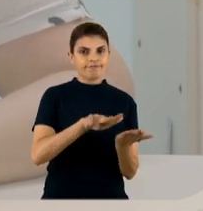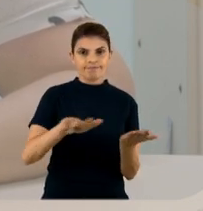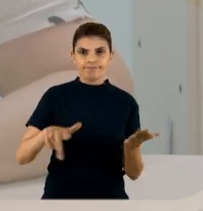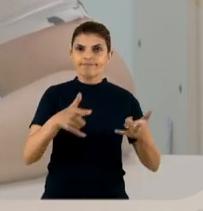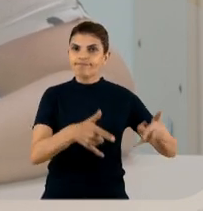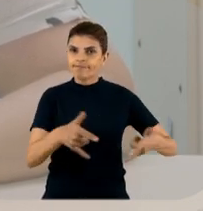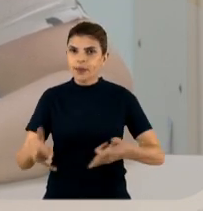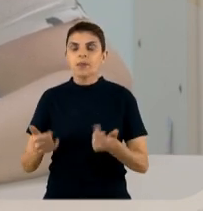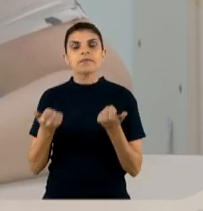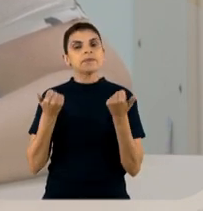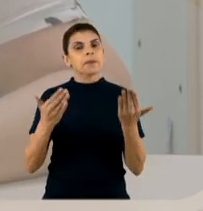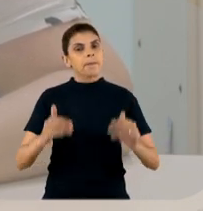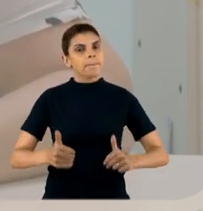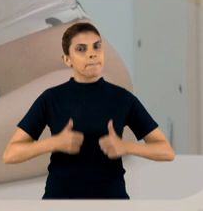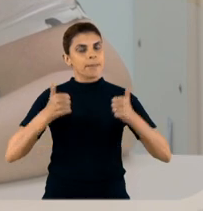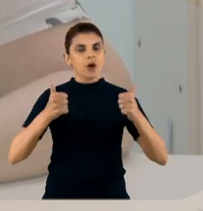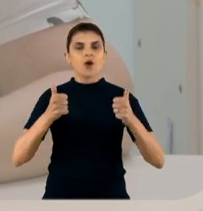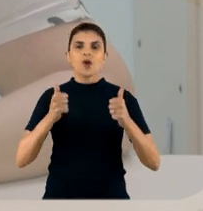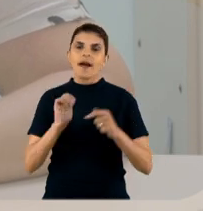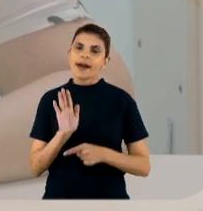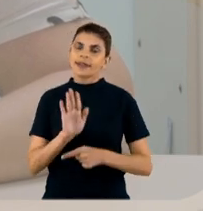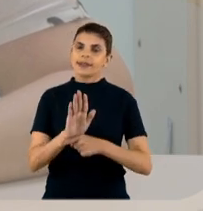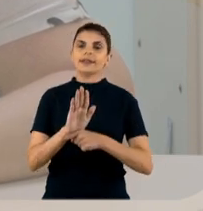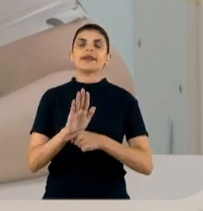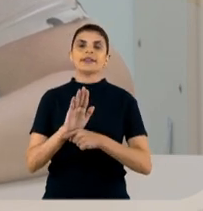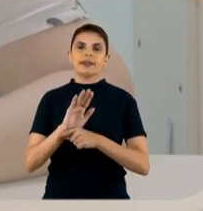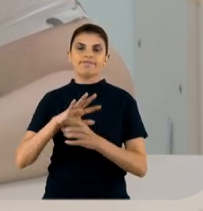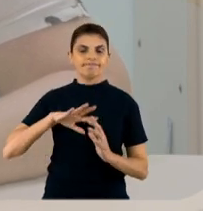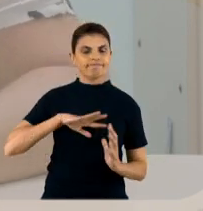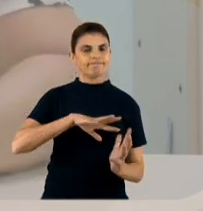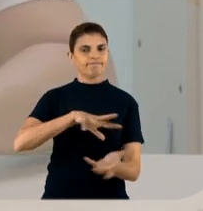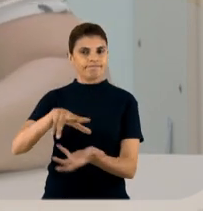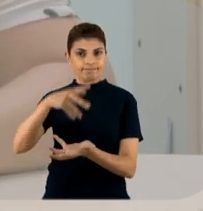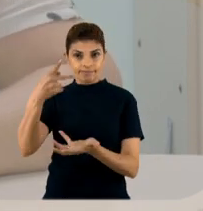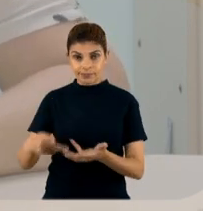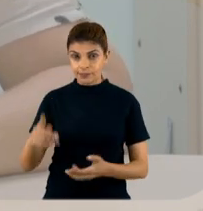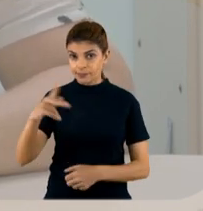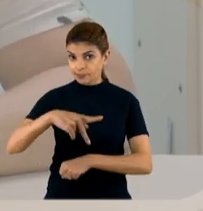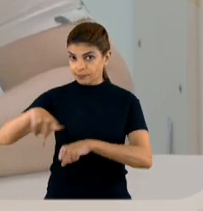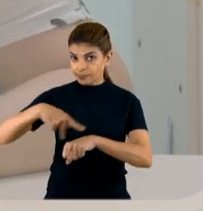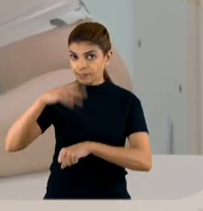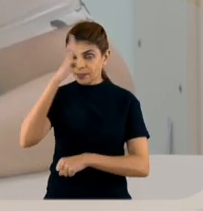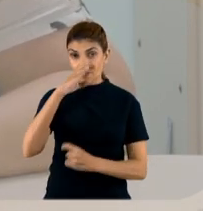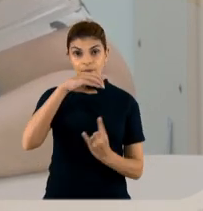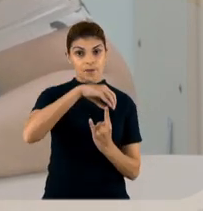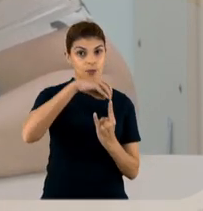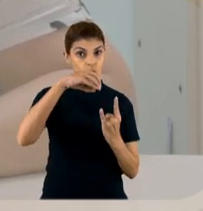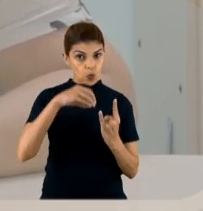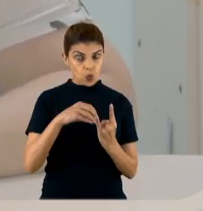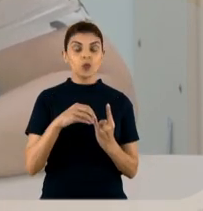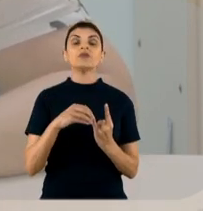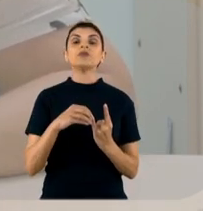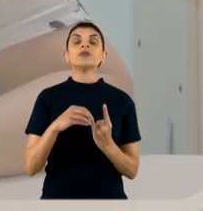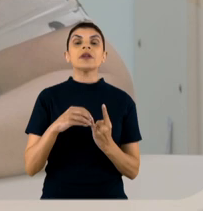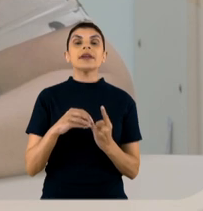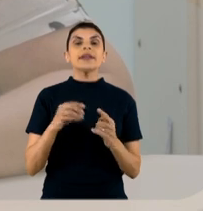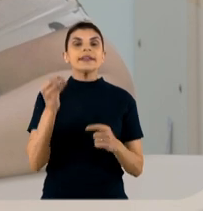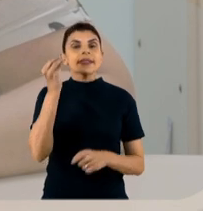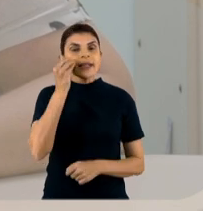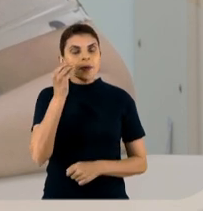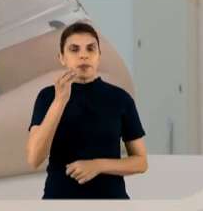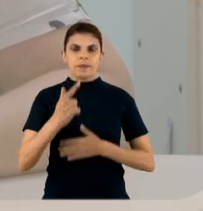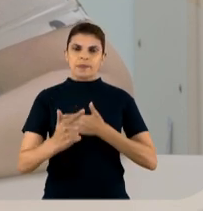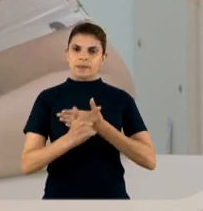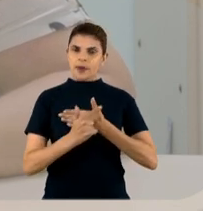e tentar melhorar a assistência global para essa doença mas em sendo na Fiocruz é importante entender que